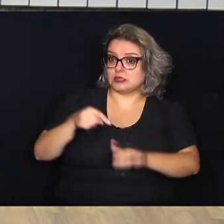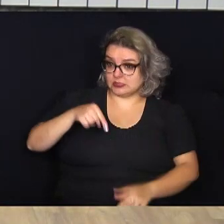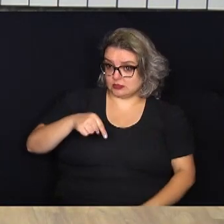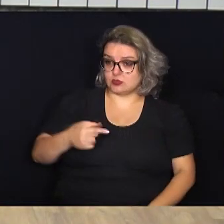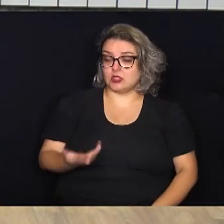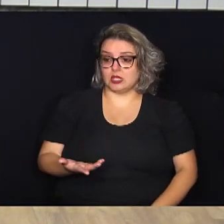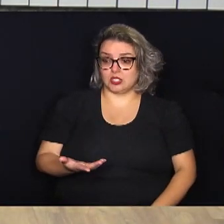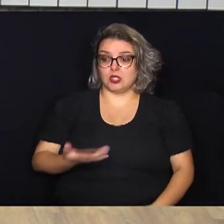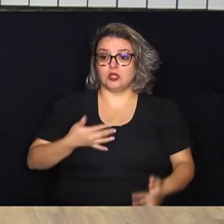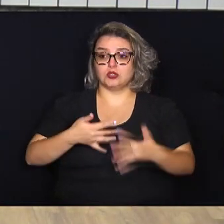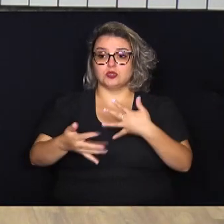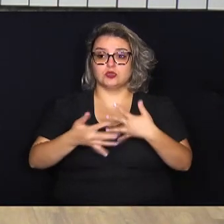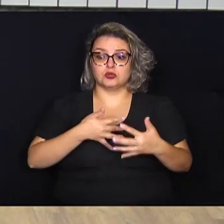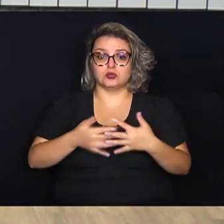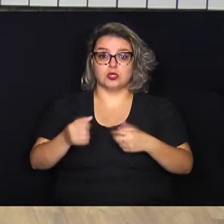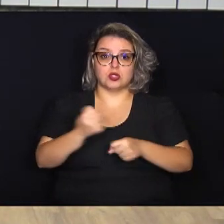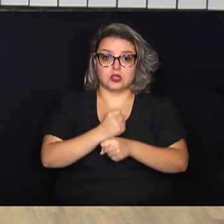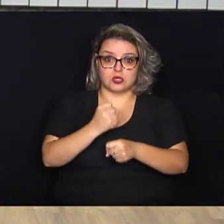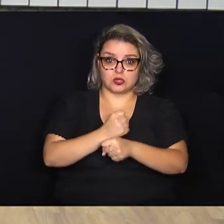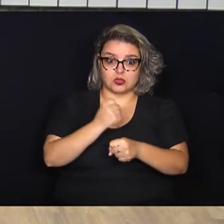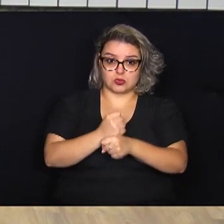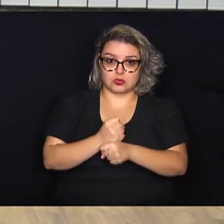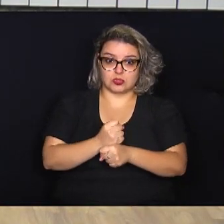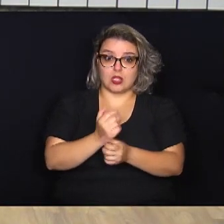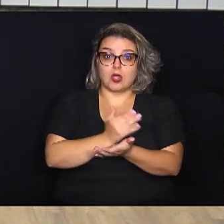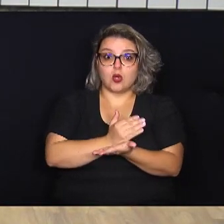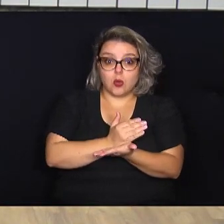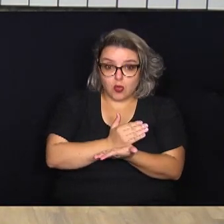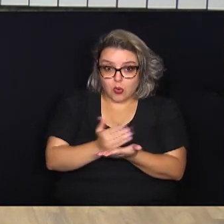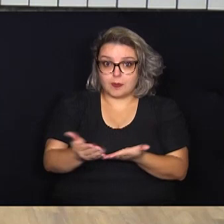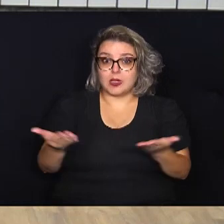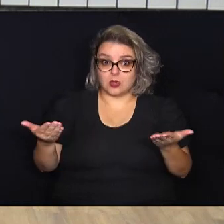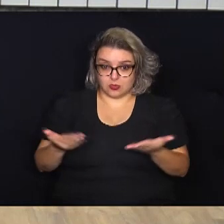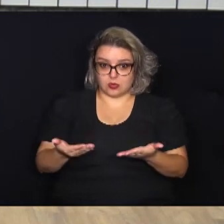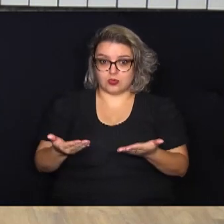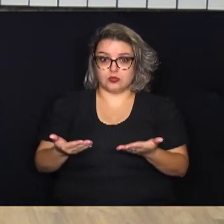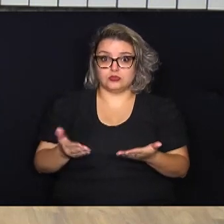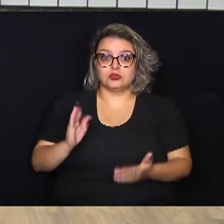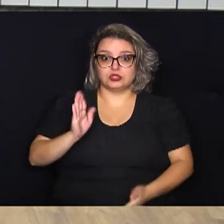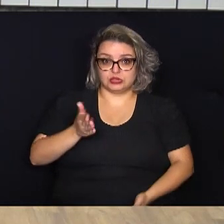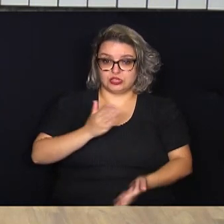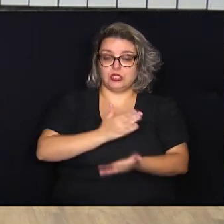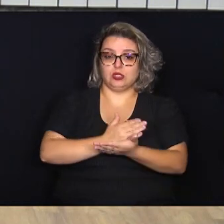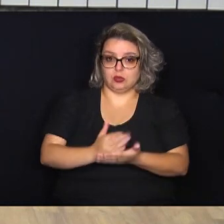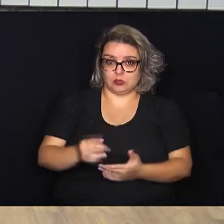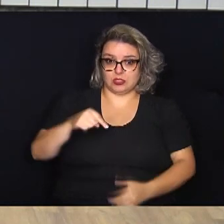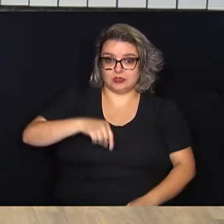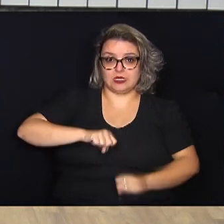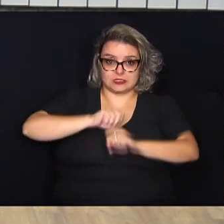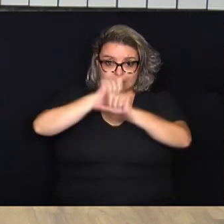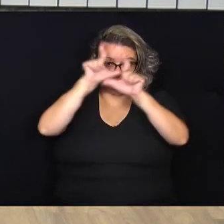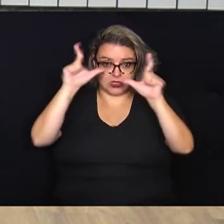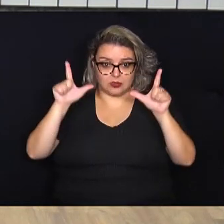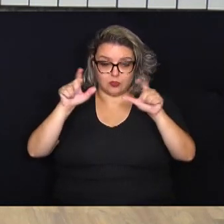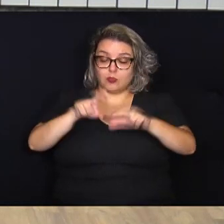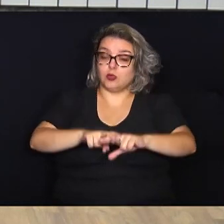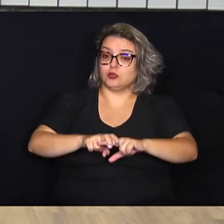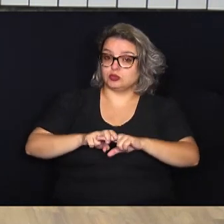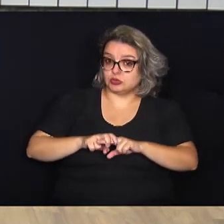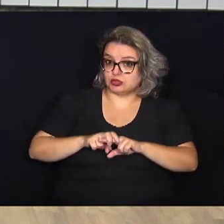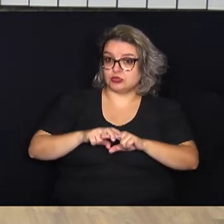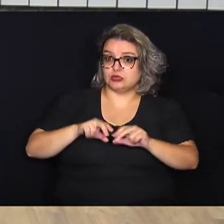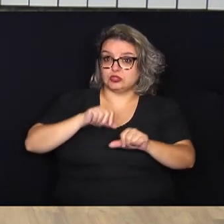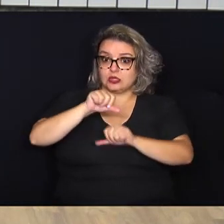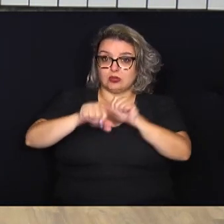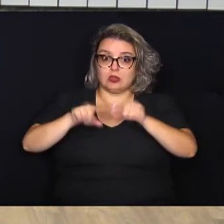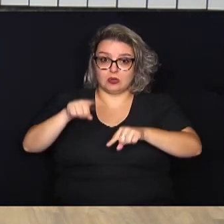o terminal entraria em obra e isso começa hoje, ou seja, já começou nesta manhã. Por isso foram feitas